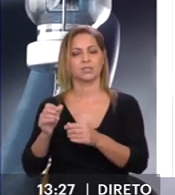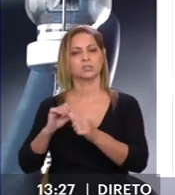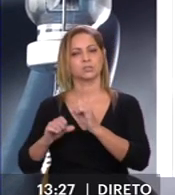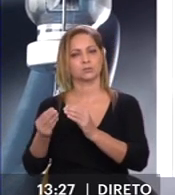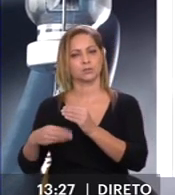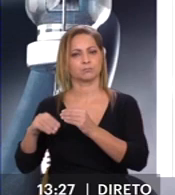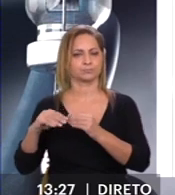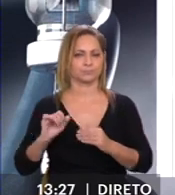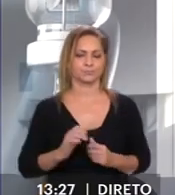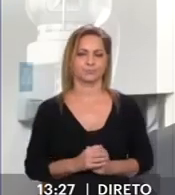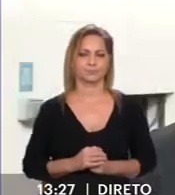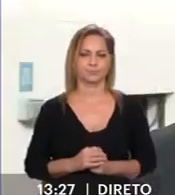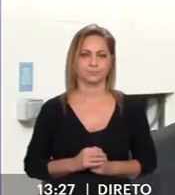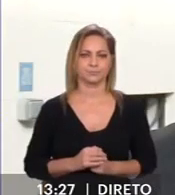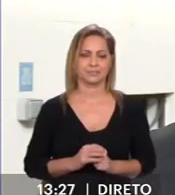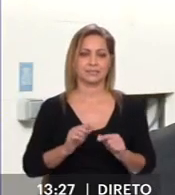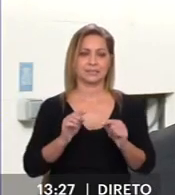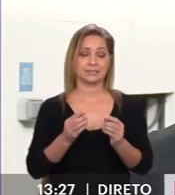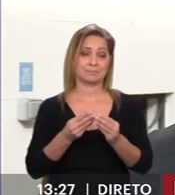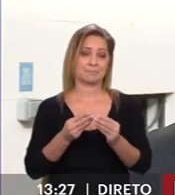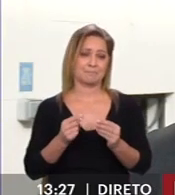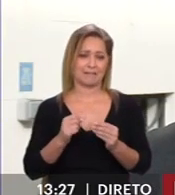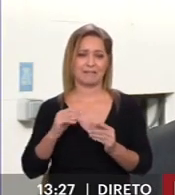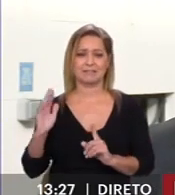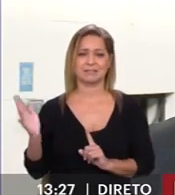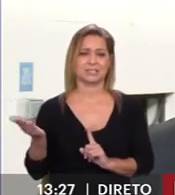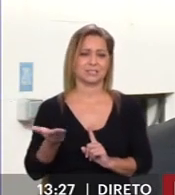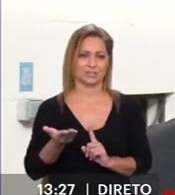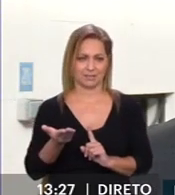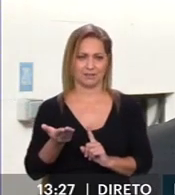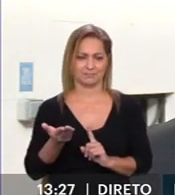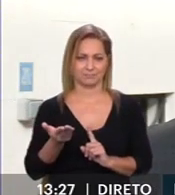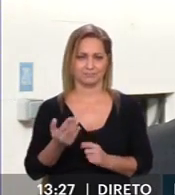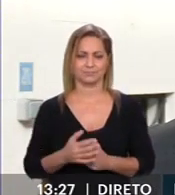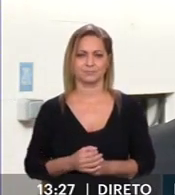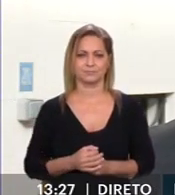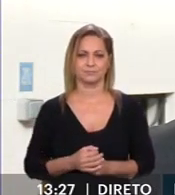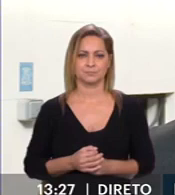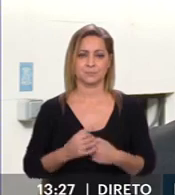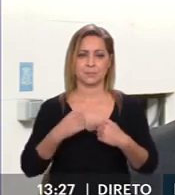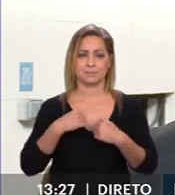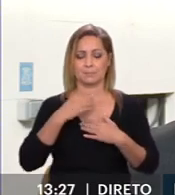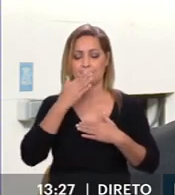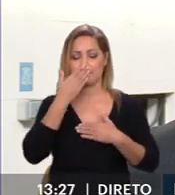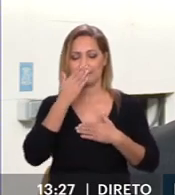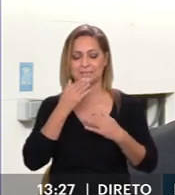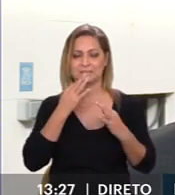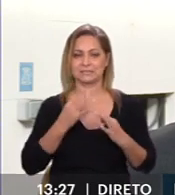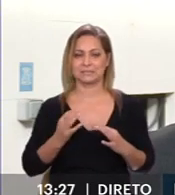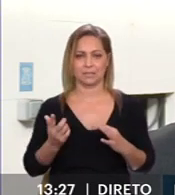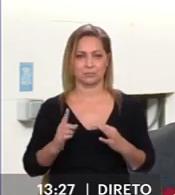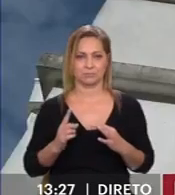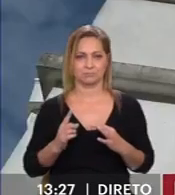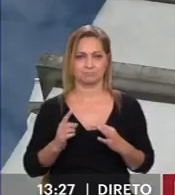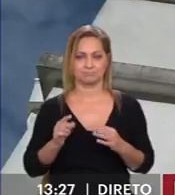adicional. Obviamente é uma forma de retaliação que me parece que não é adequada, especialmente